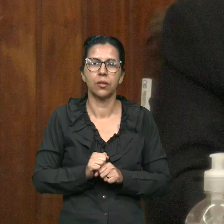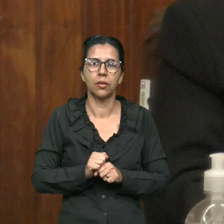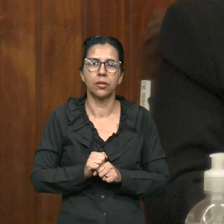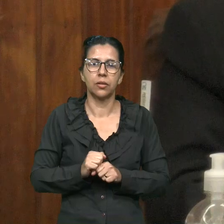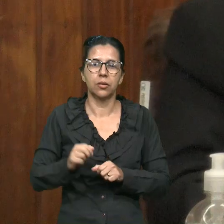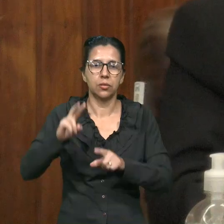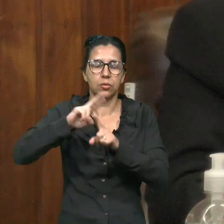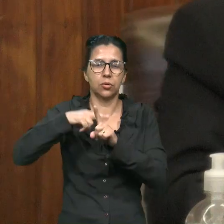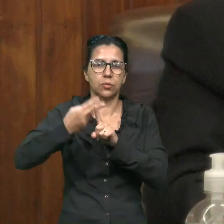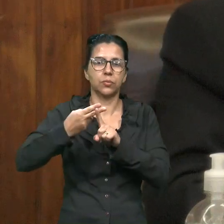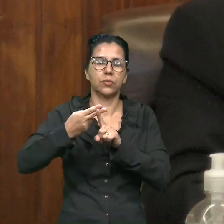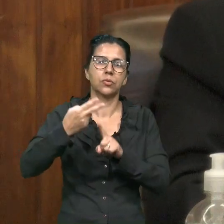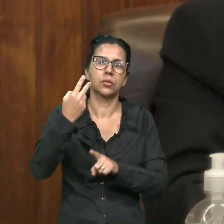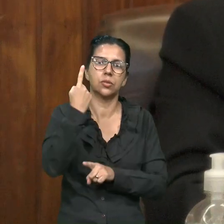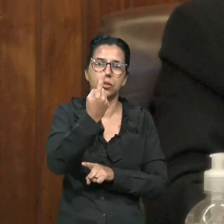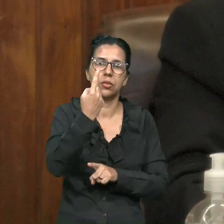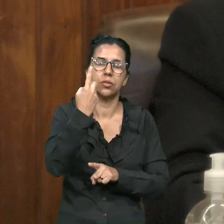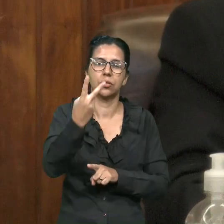Aditivo